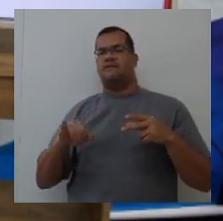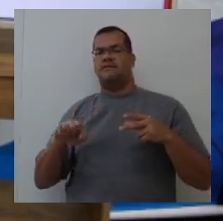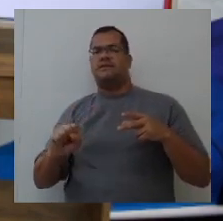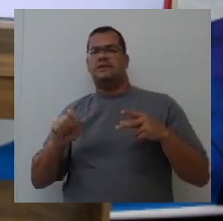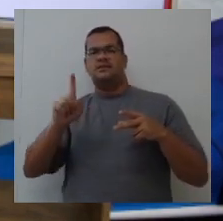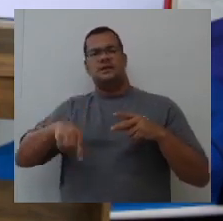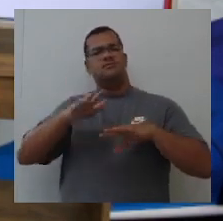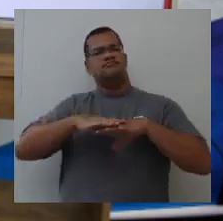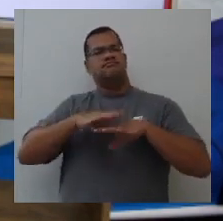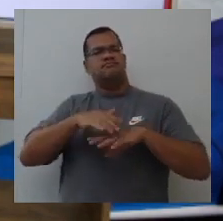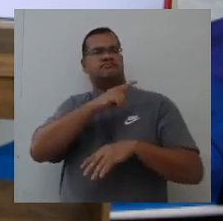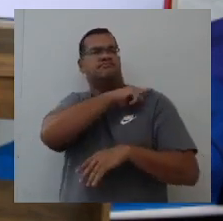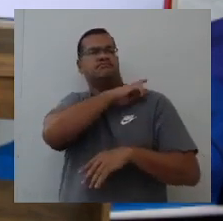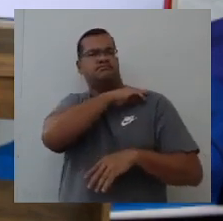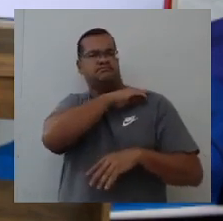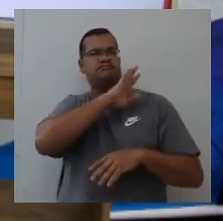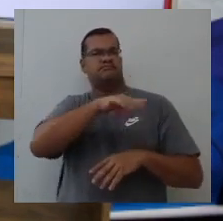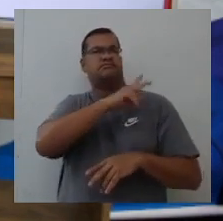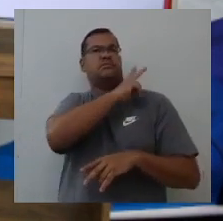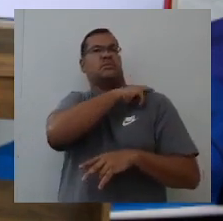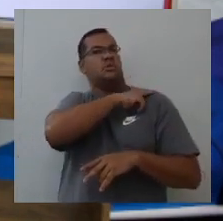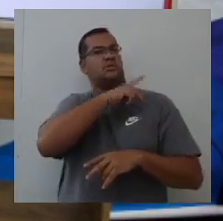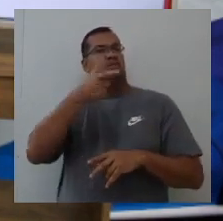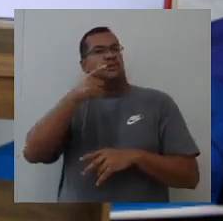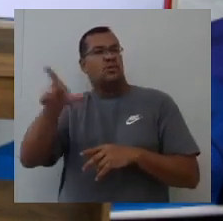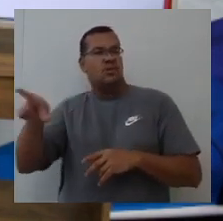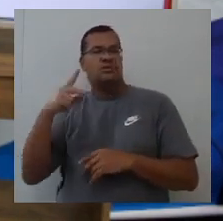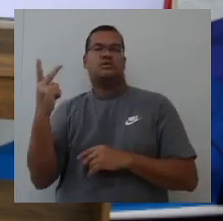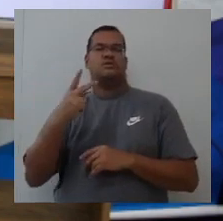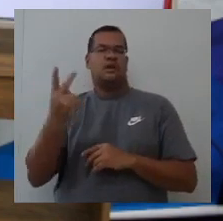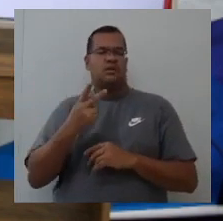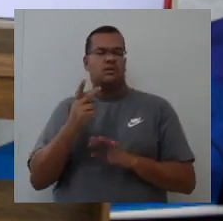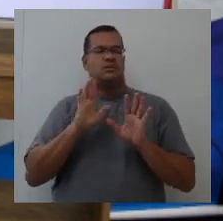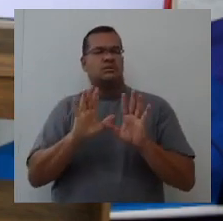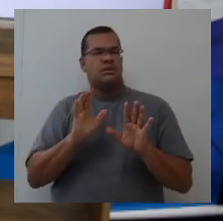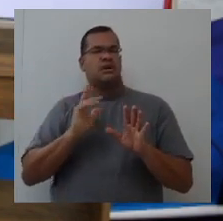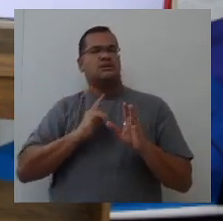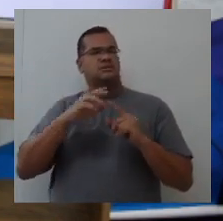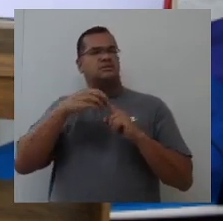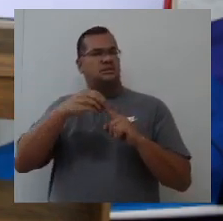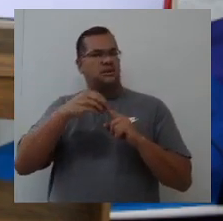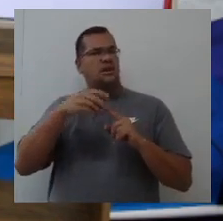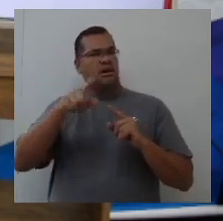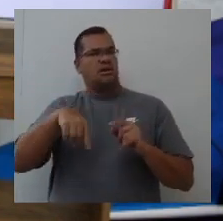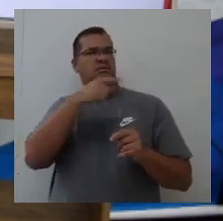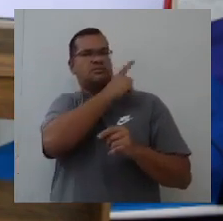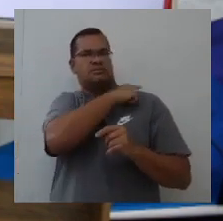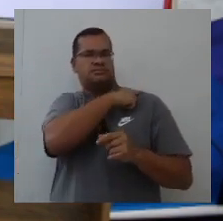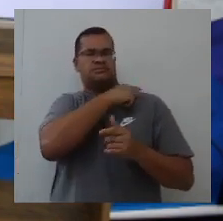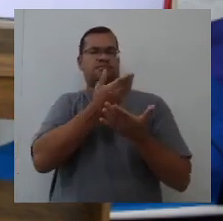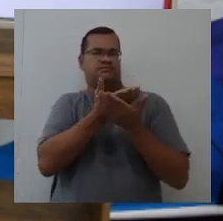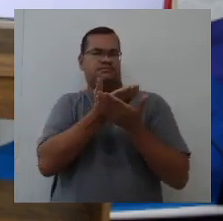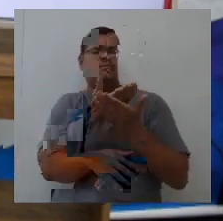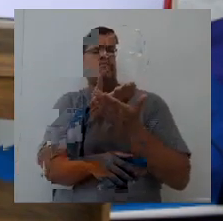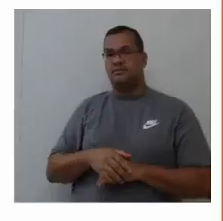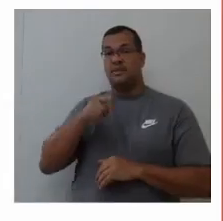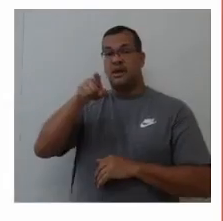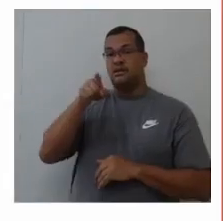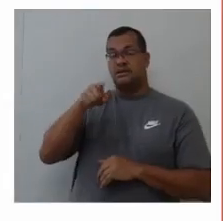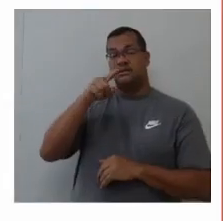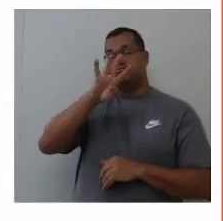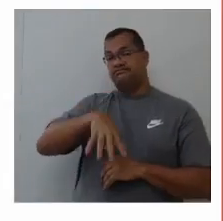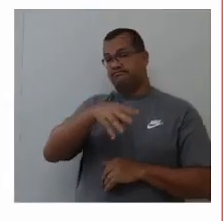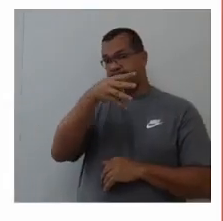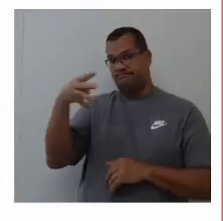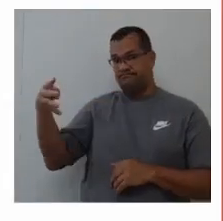ensino médio também. No segundo ano, você vai se deparar com outros valores, com outras medidas lá no estudo de funções trigonométricas, tá certo? Mas na